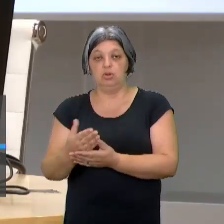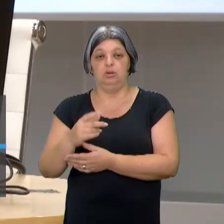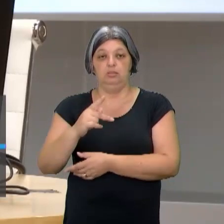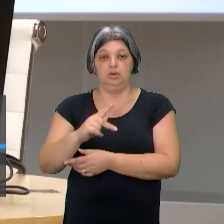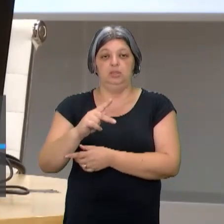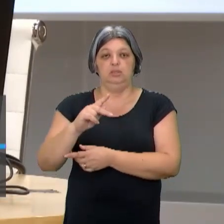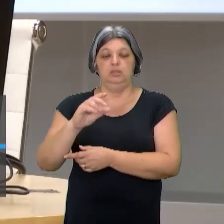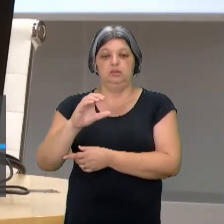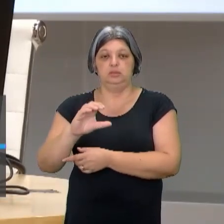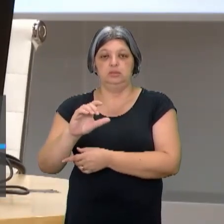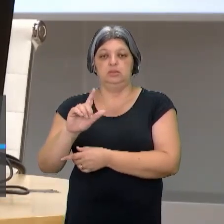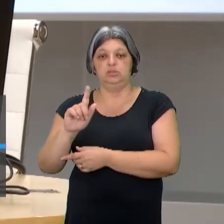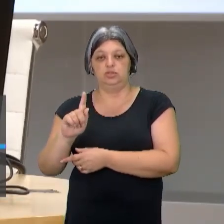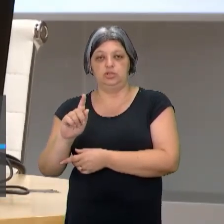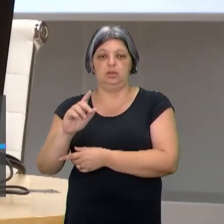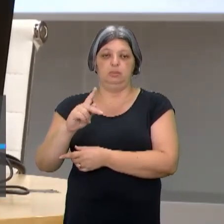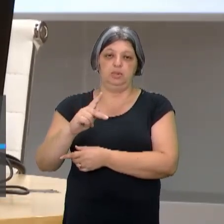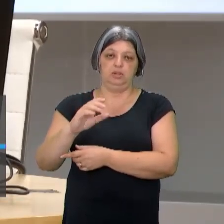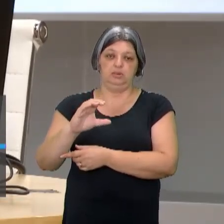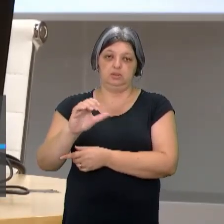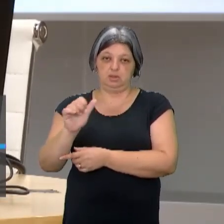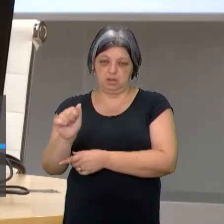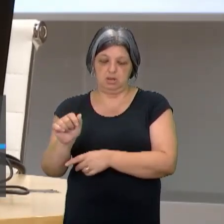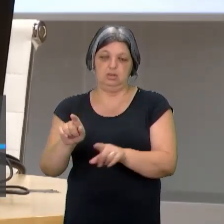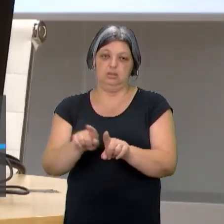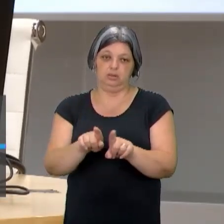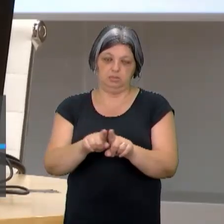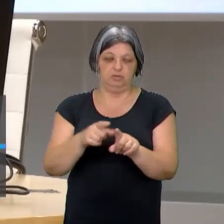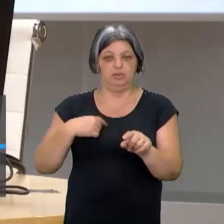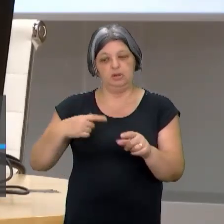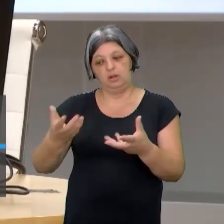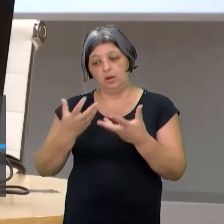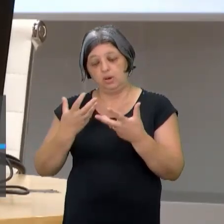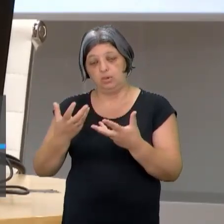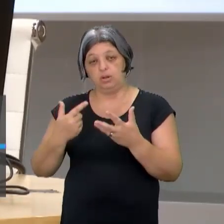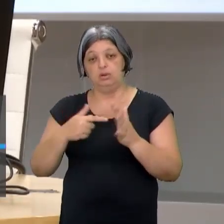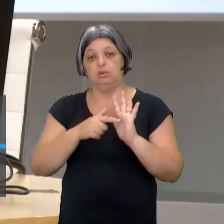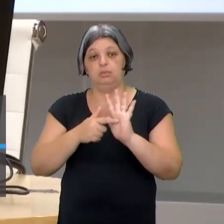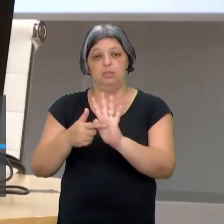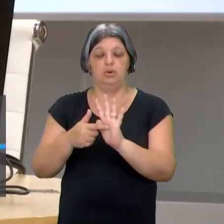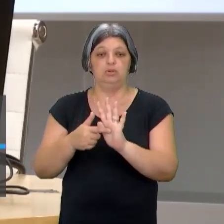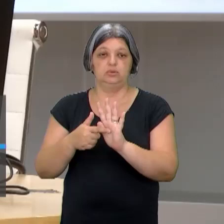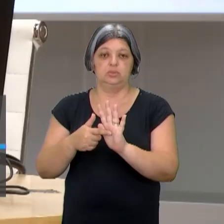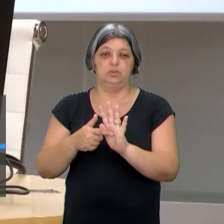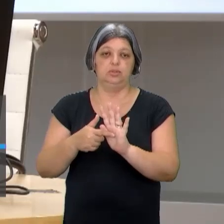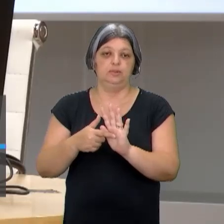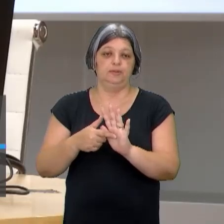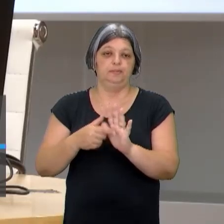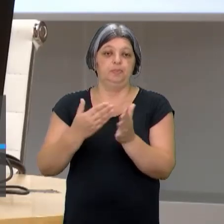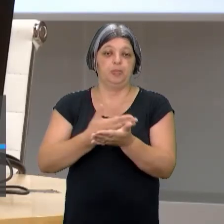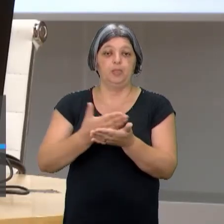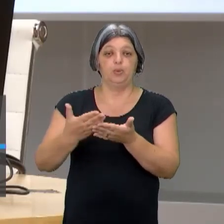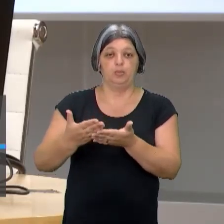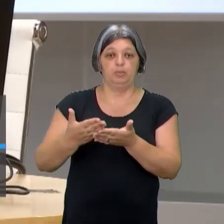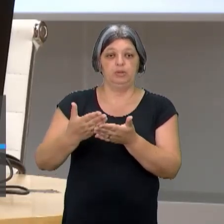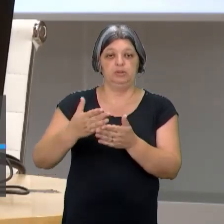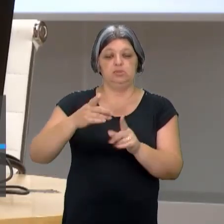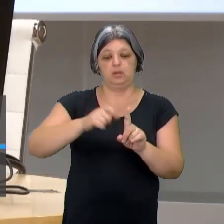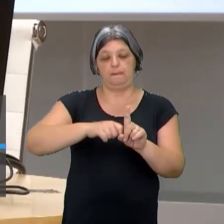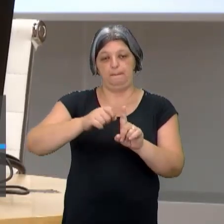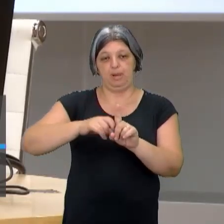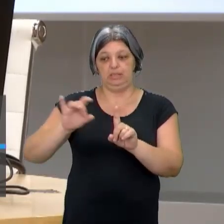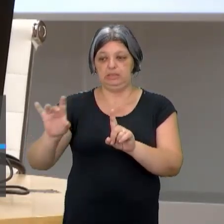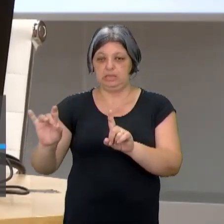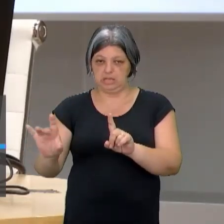PCG e o PCA falam assim, não, eu quero essa agenda que vocês me mostrem, que os professores me mostrem logo no início de cada mês. Então, é uma